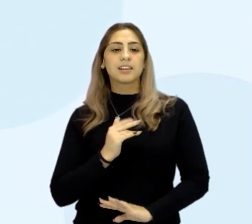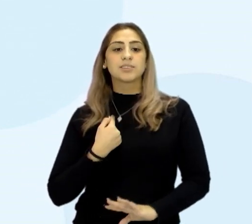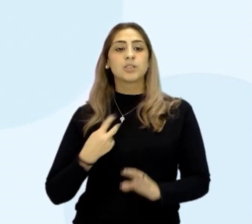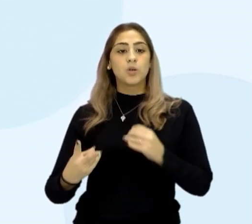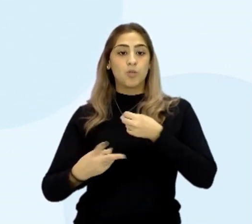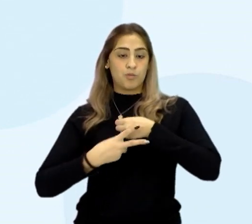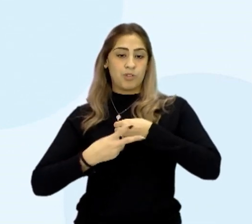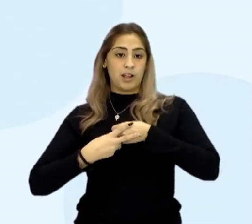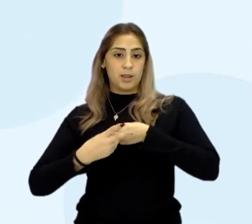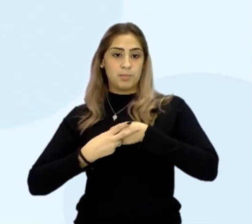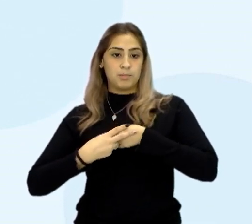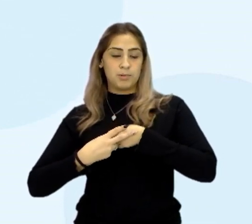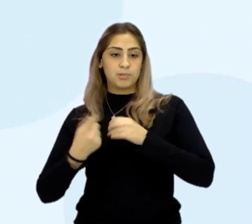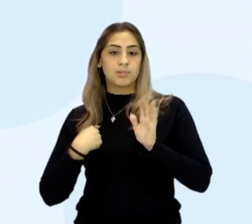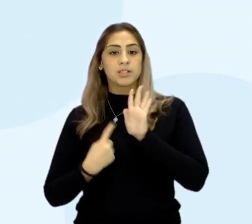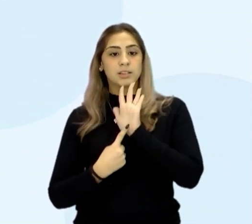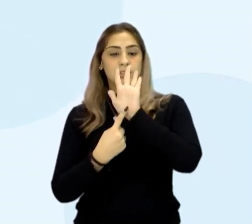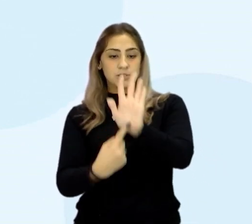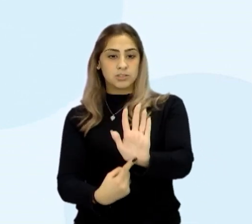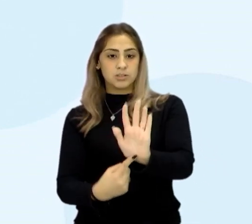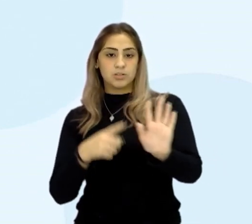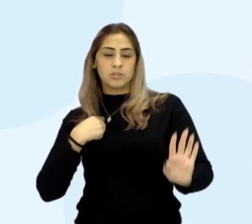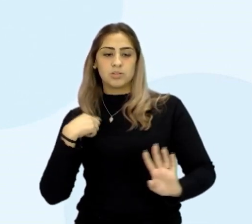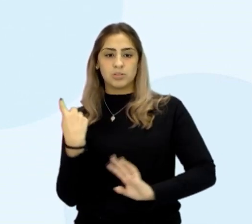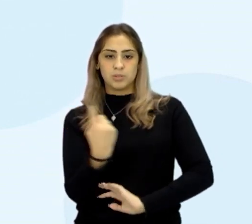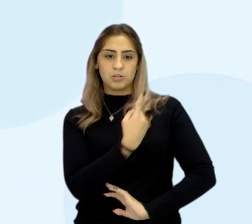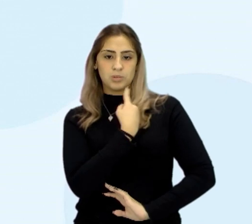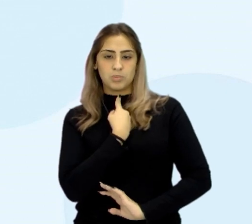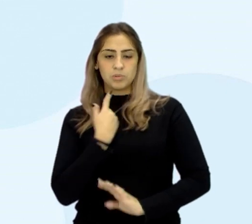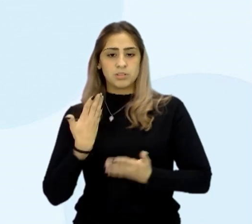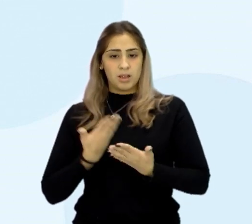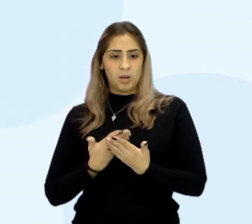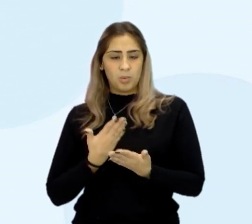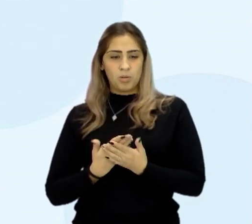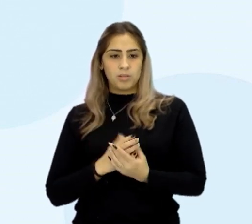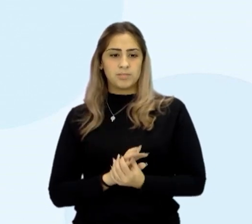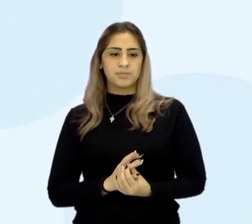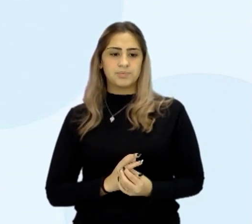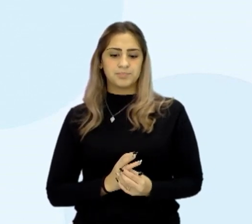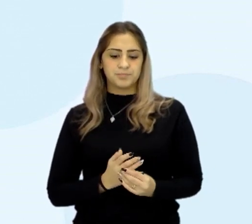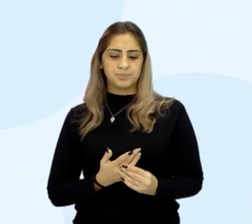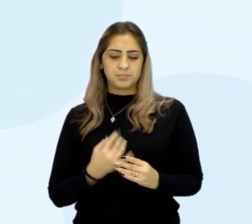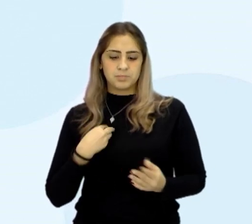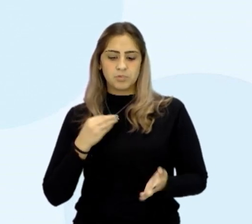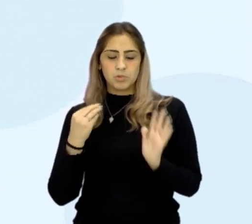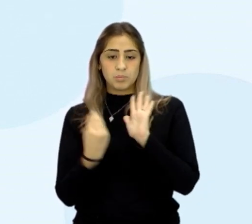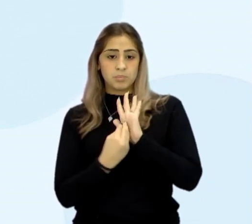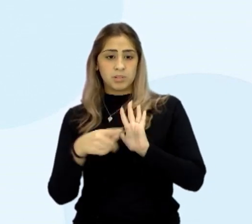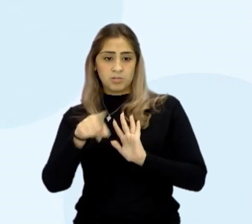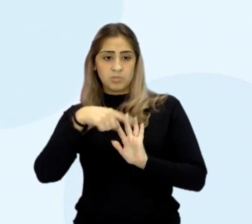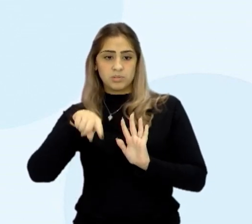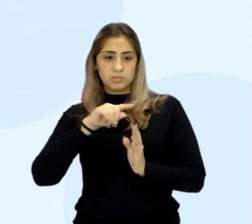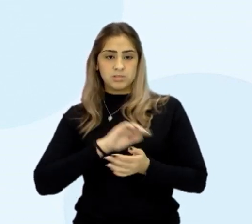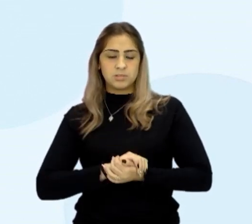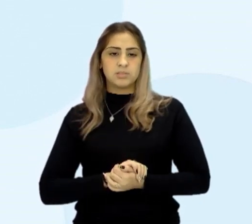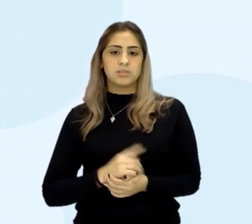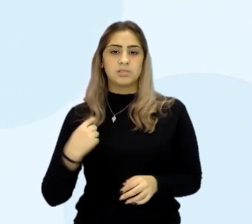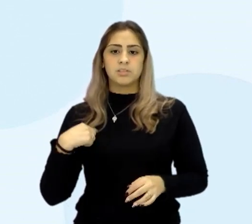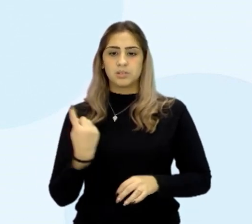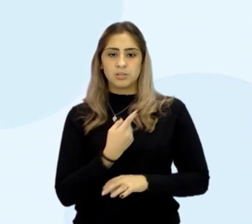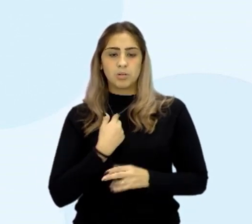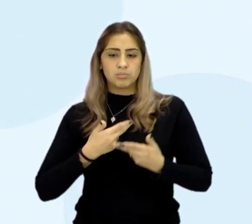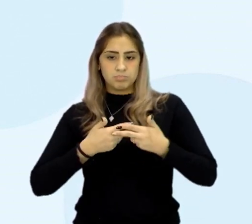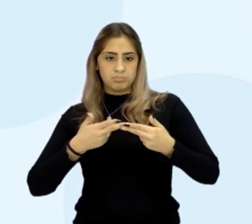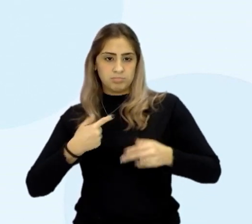verbo, né? Que o verbo indica a ação da nossa aula. Qual que é a ação da nossa aula? Eu vou marcar aqui para vocês, ó. A nossa ação